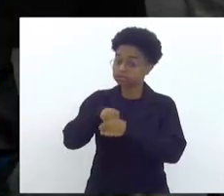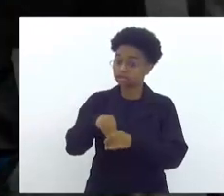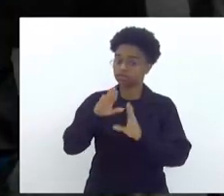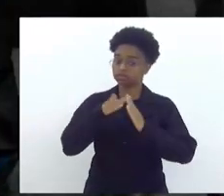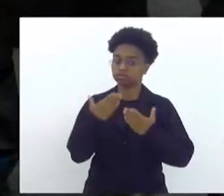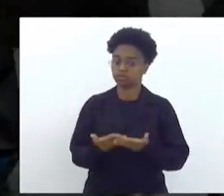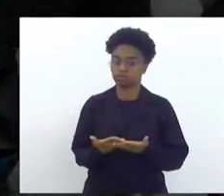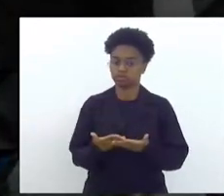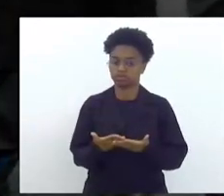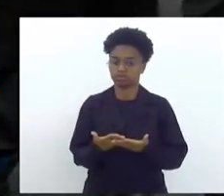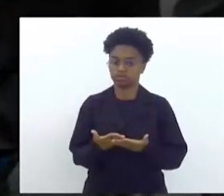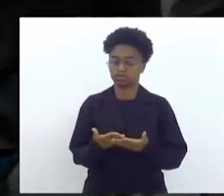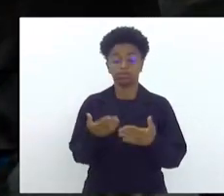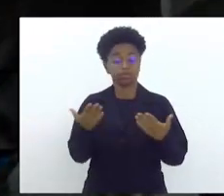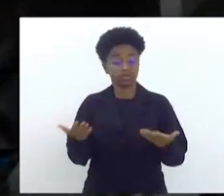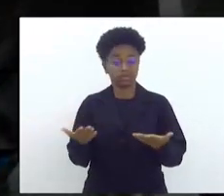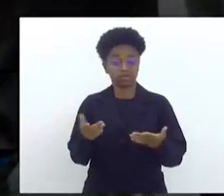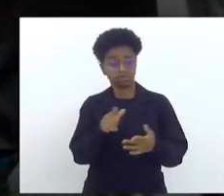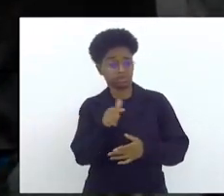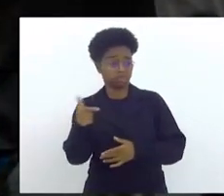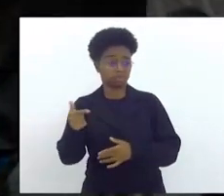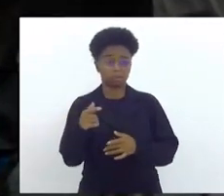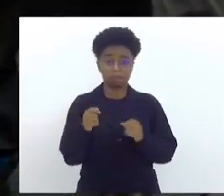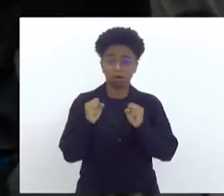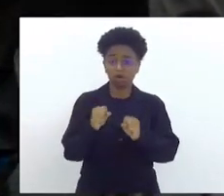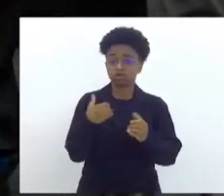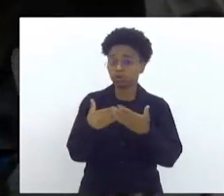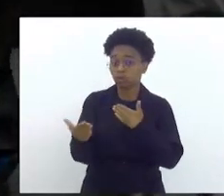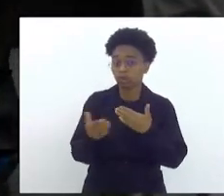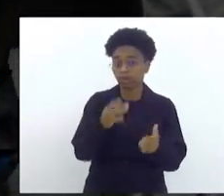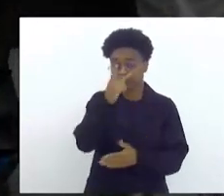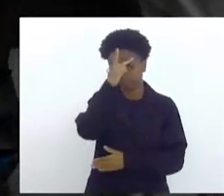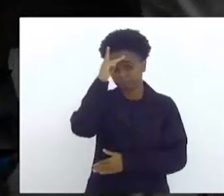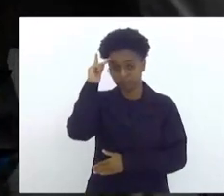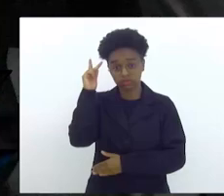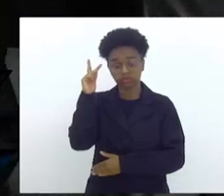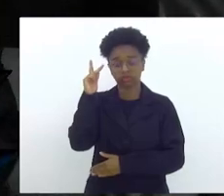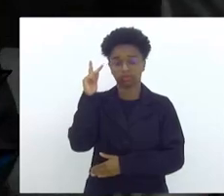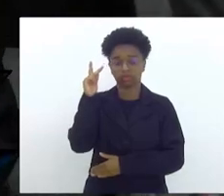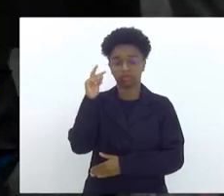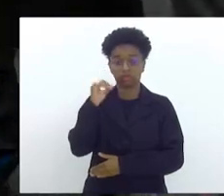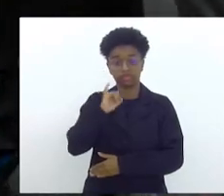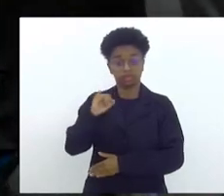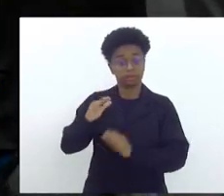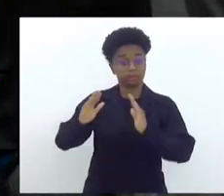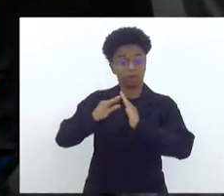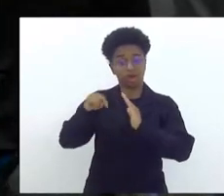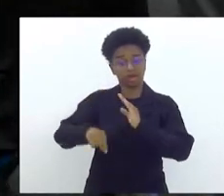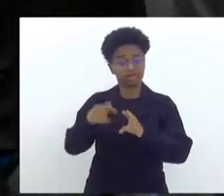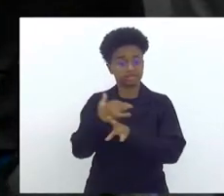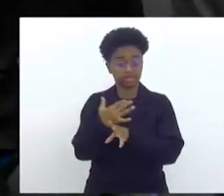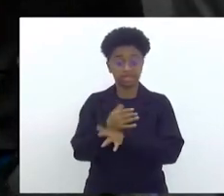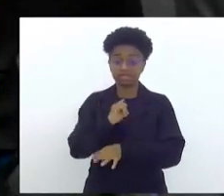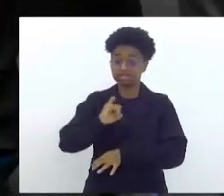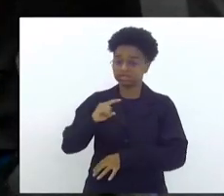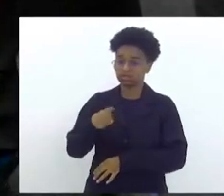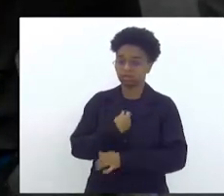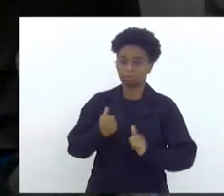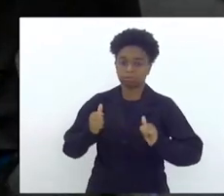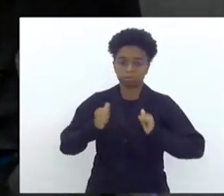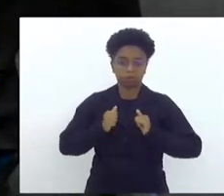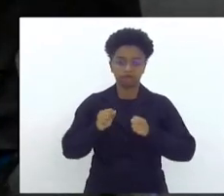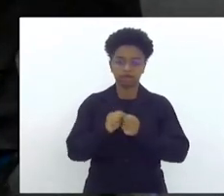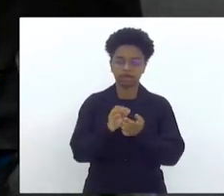SIEPE então outra hora pode ser qualquer um que está que esteja nessa cidade se a gente não fizer alguma